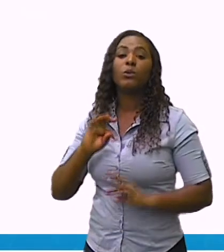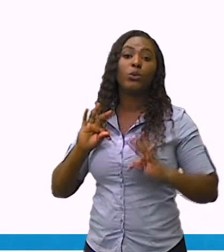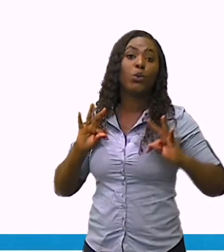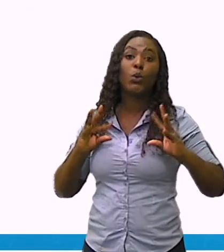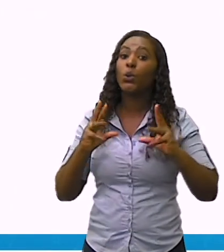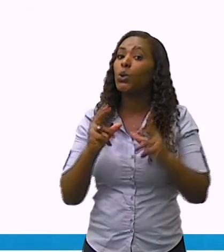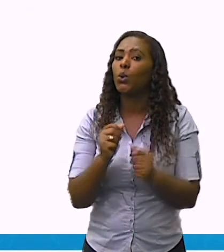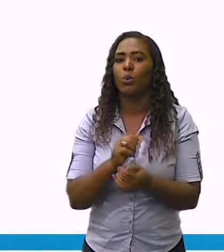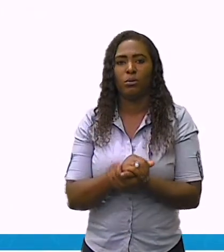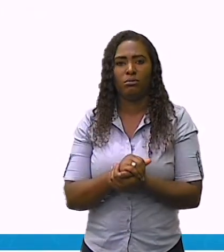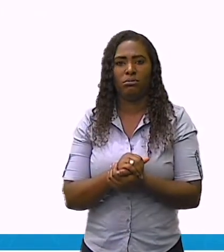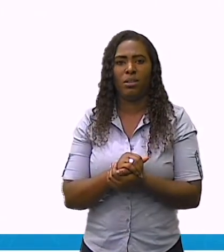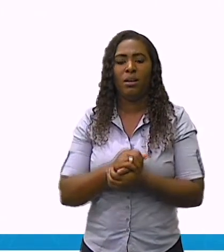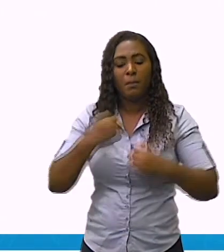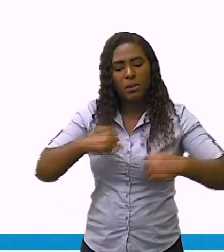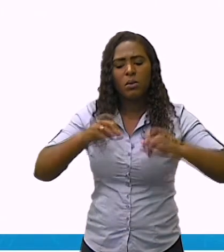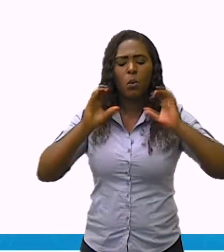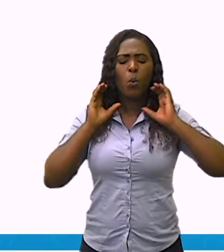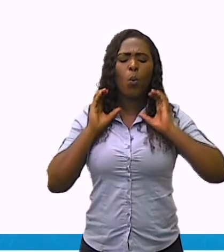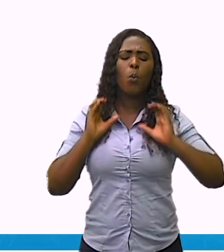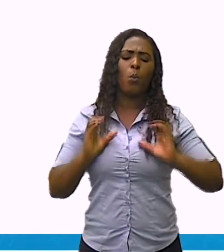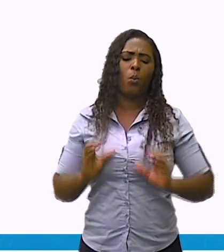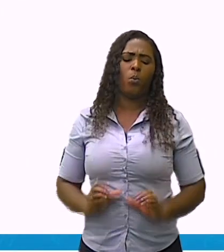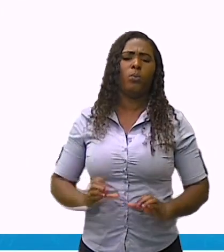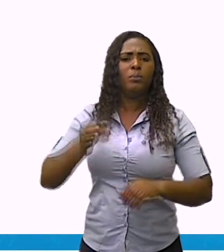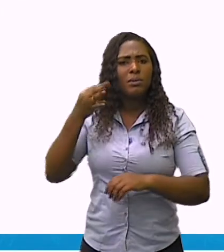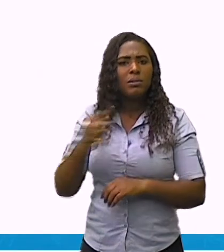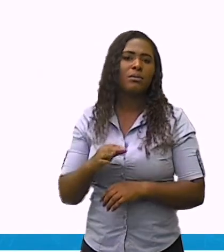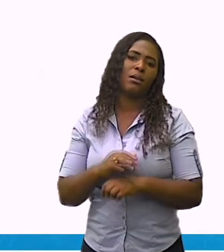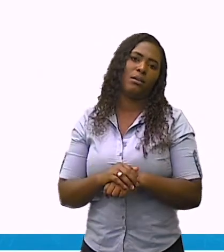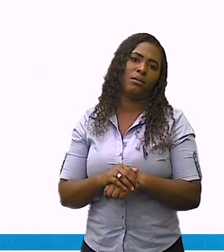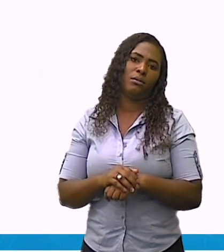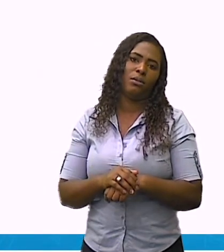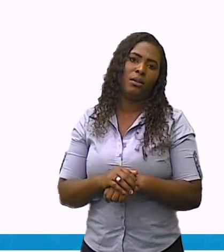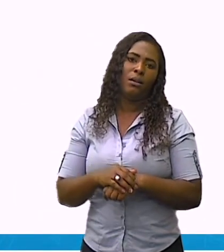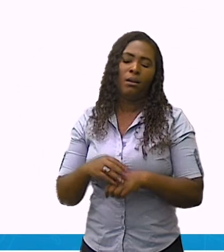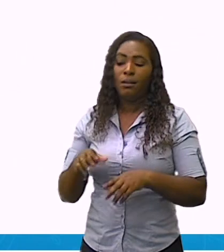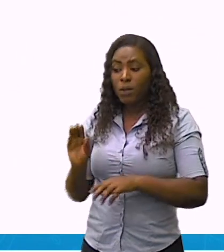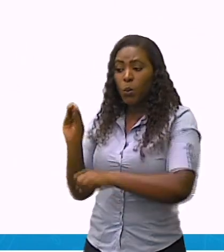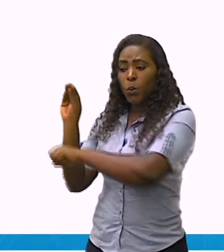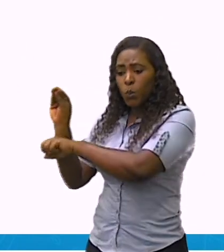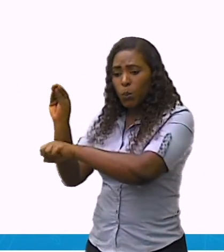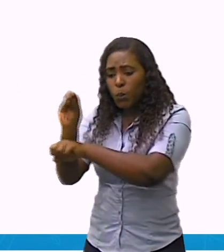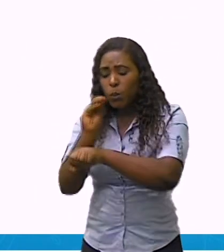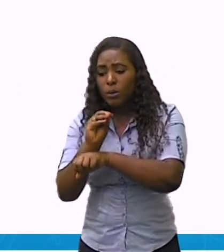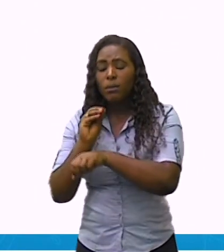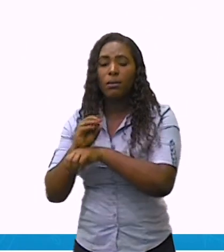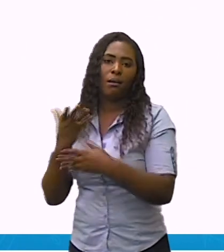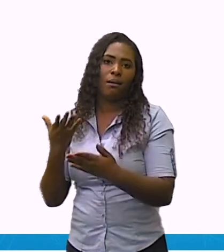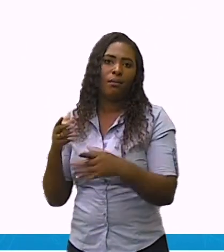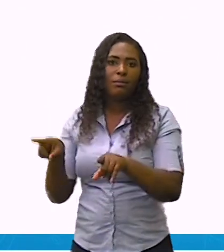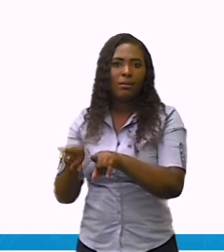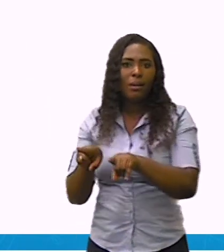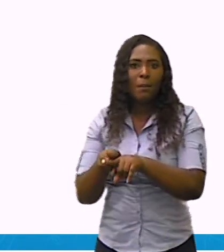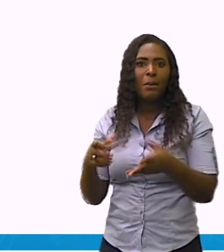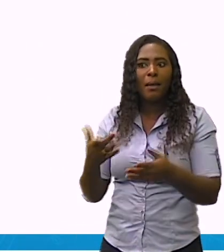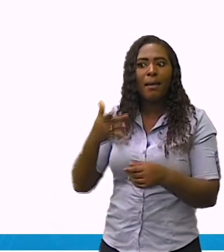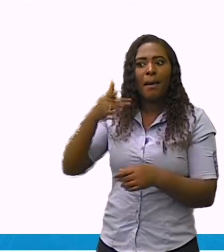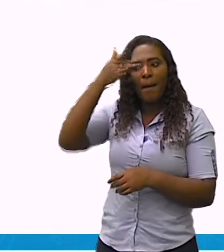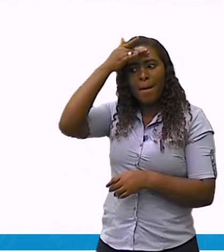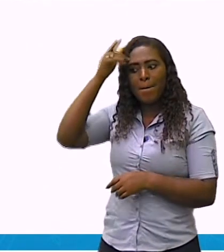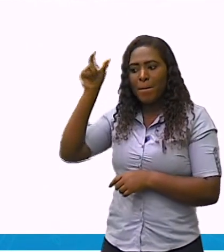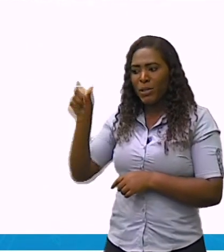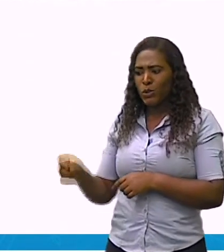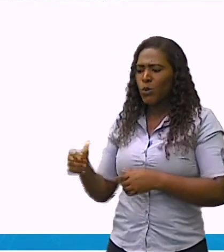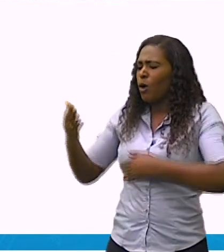estímulo para ampliar a convivência entre todas as pessoas, além de conhecer estes novos lugares